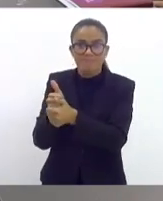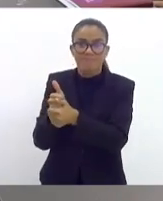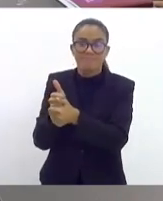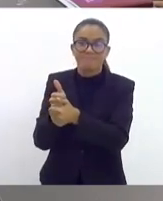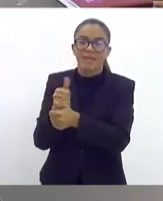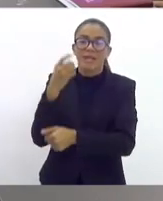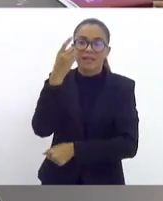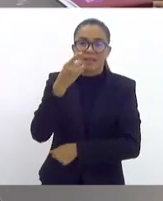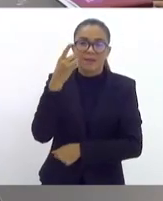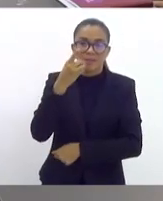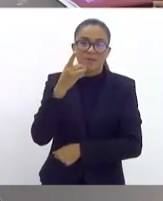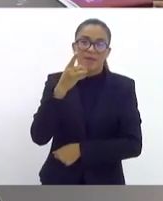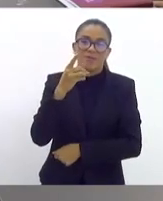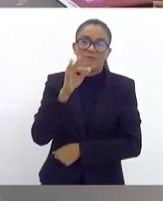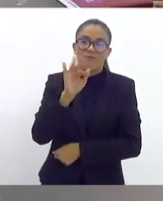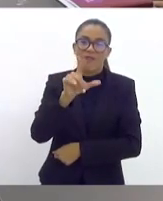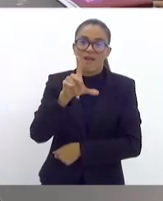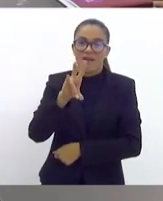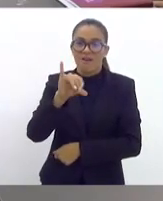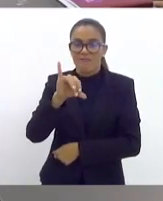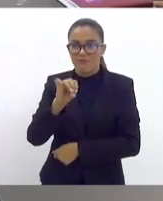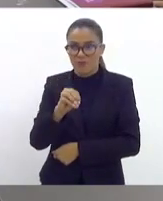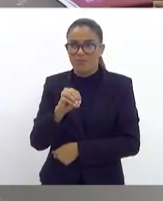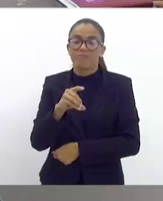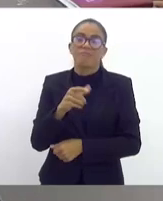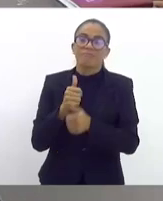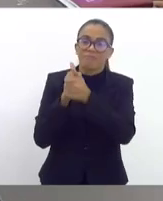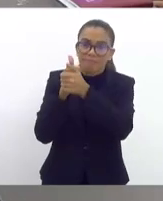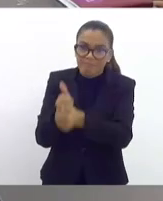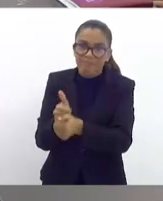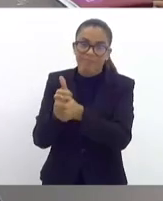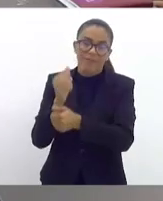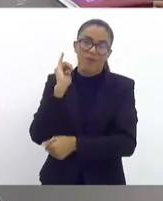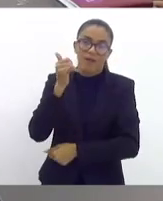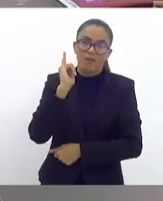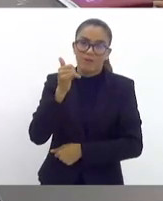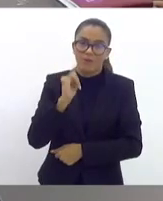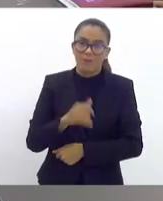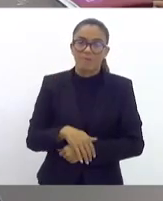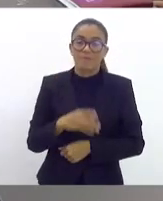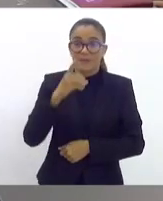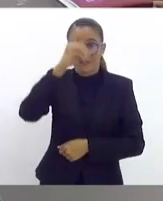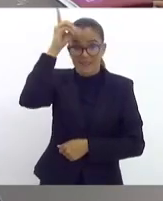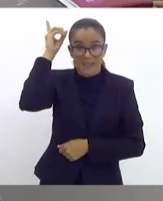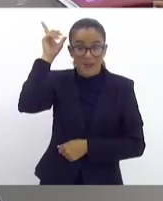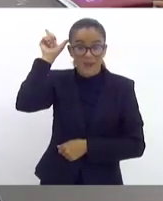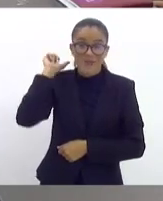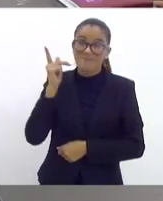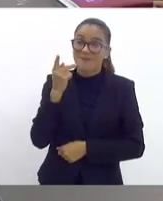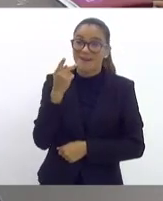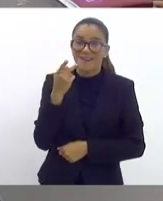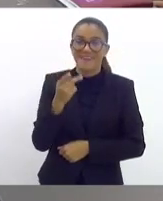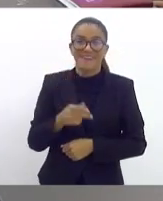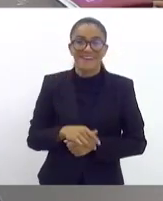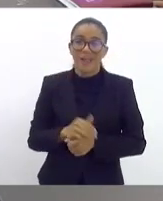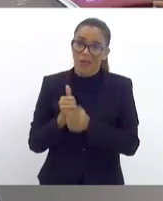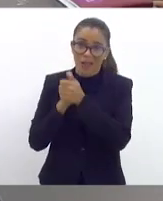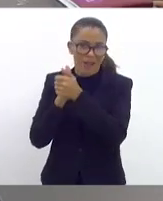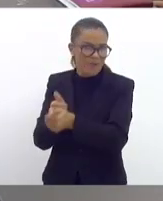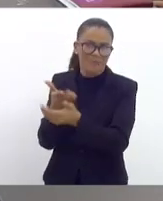Guilherme dellaroni um relator com voto a Deputado Luiz Paulo eu tenho acompanhado esse